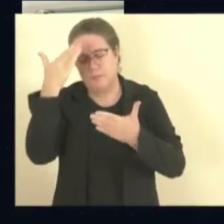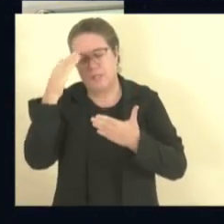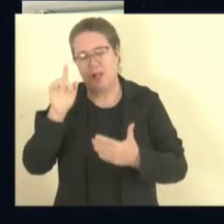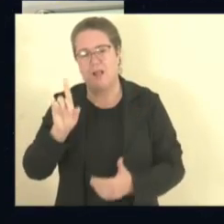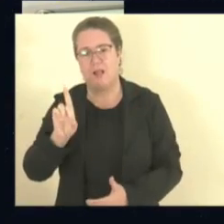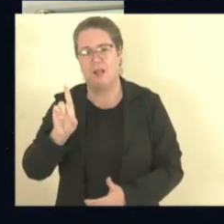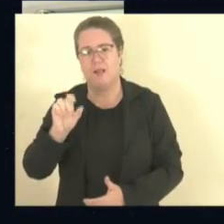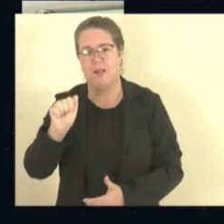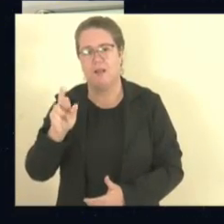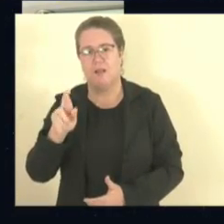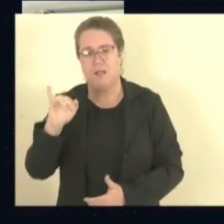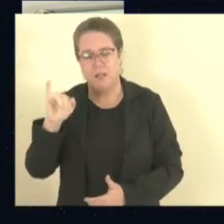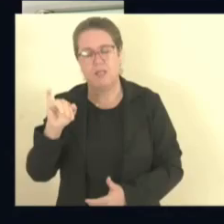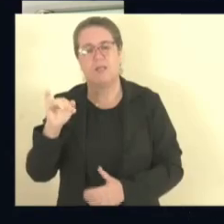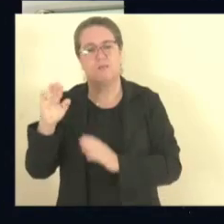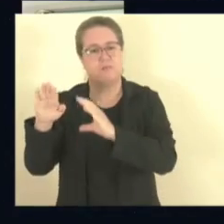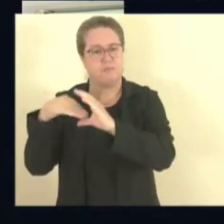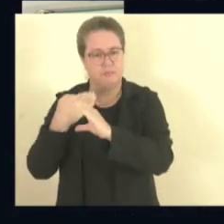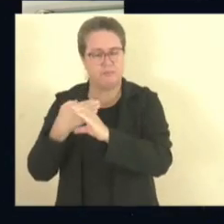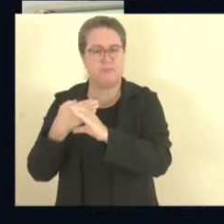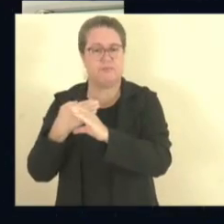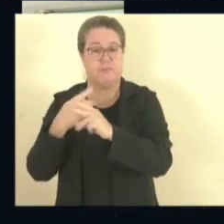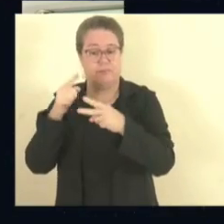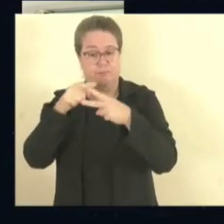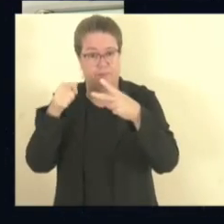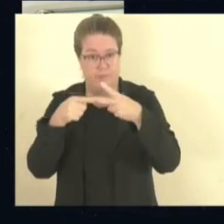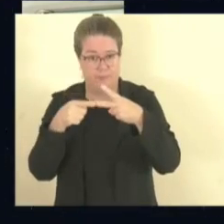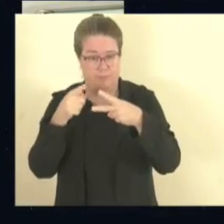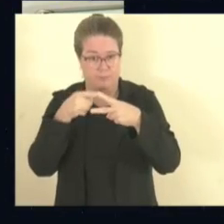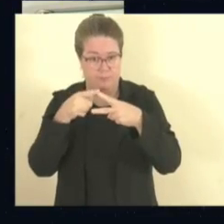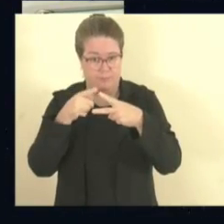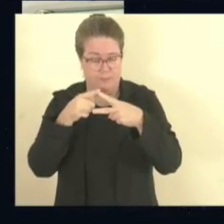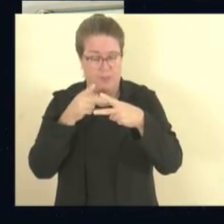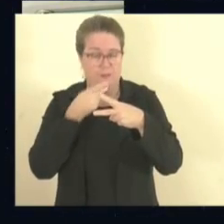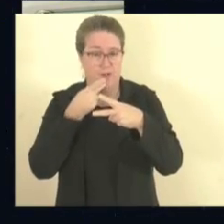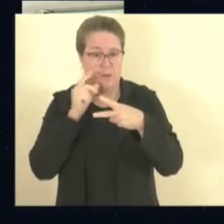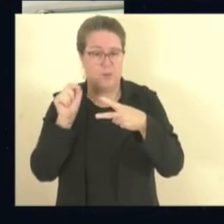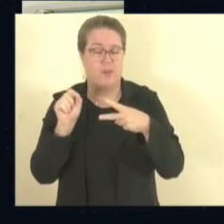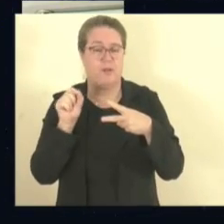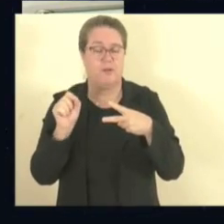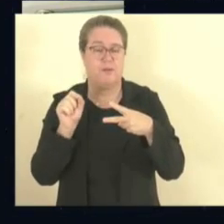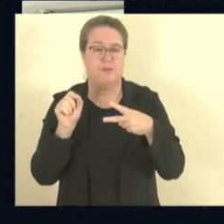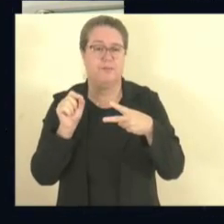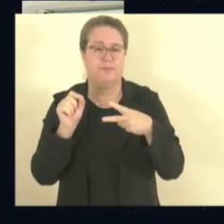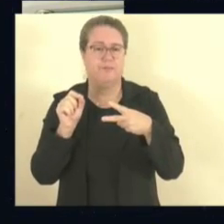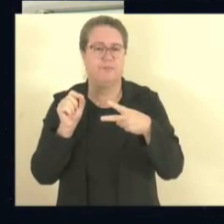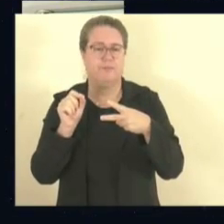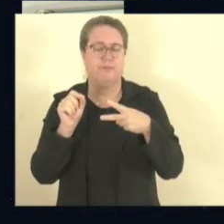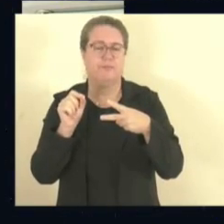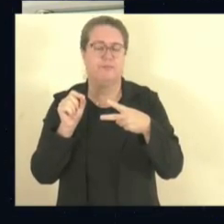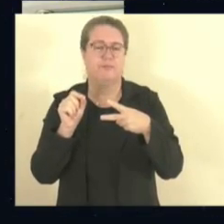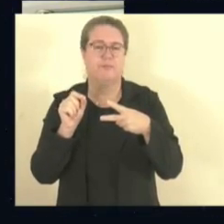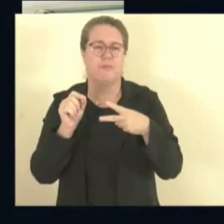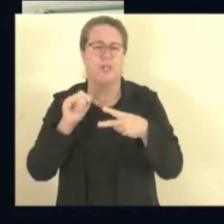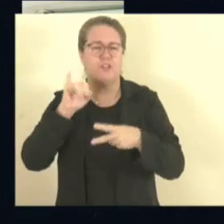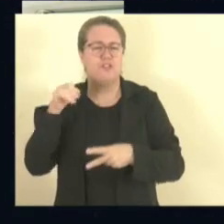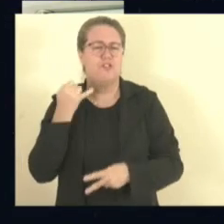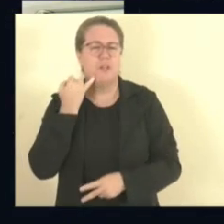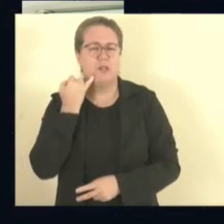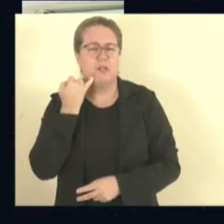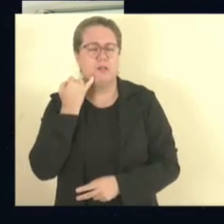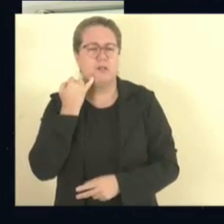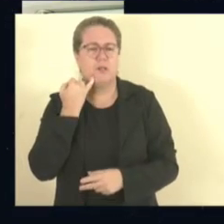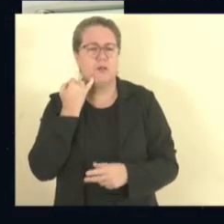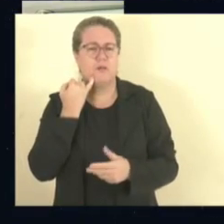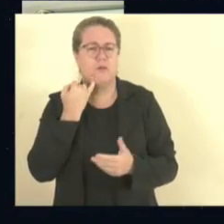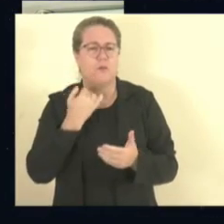fato enviou, e aí duas considerações. Foi dito que, salvo engano pela nobre deputada Janete, que qualquer